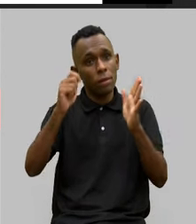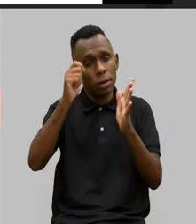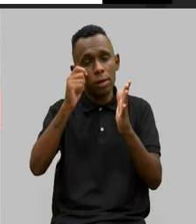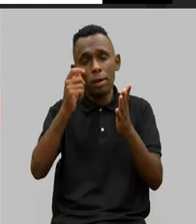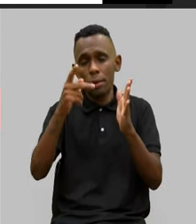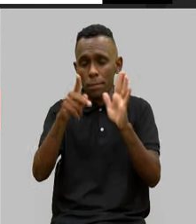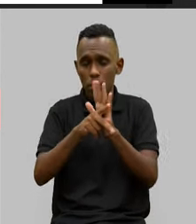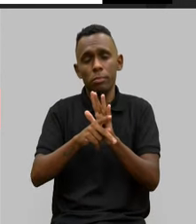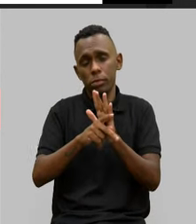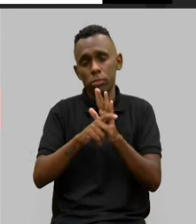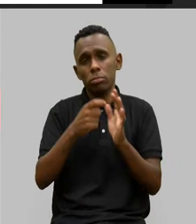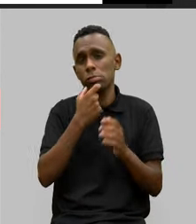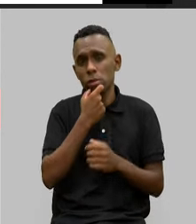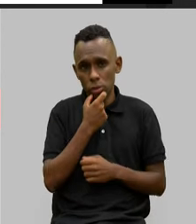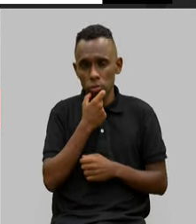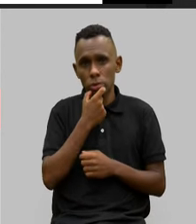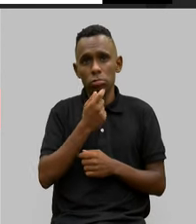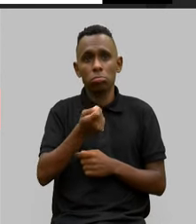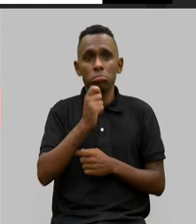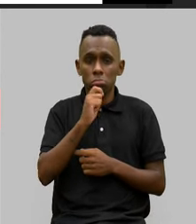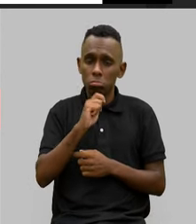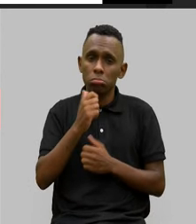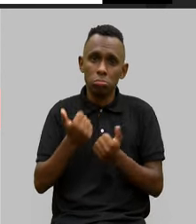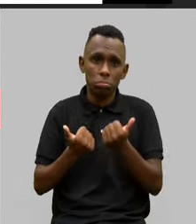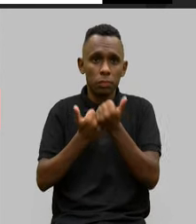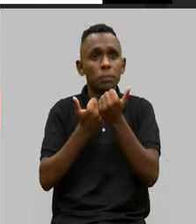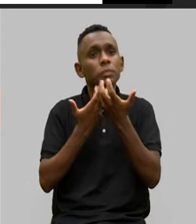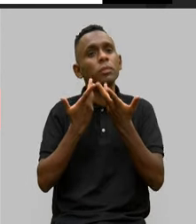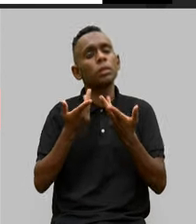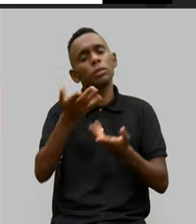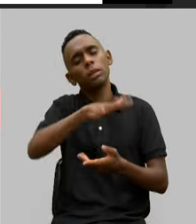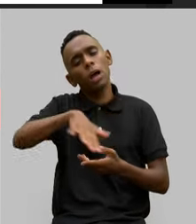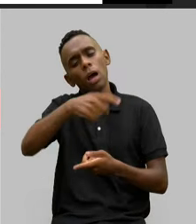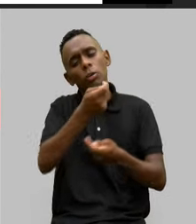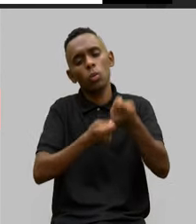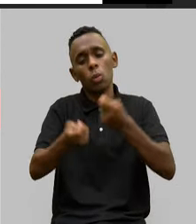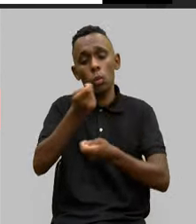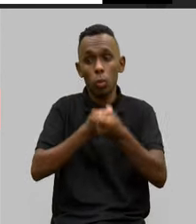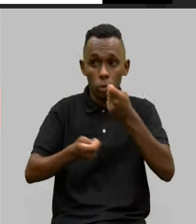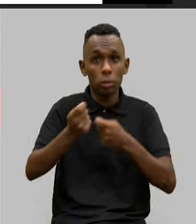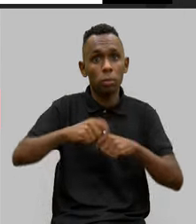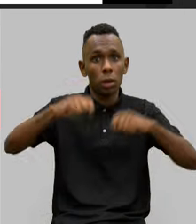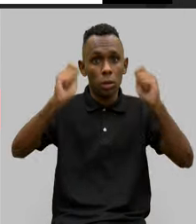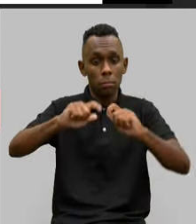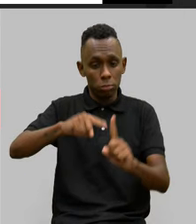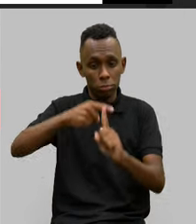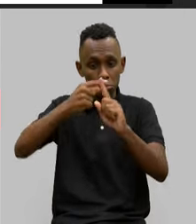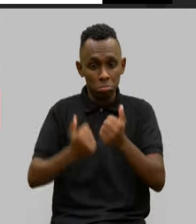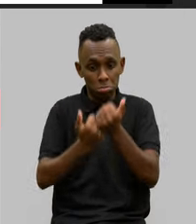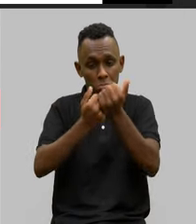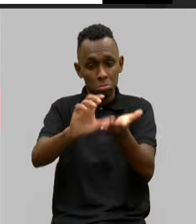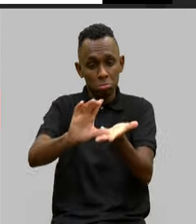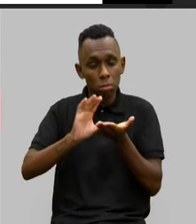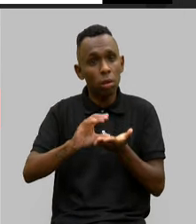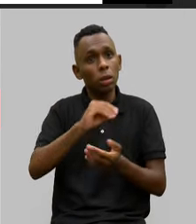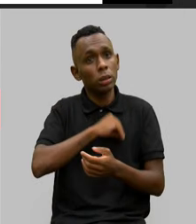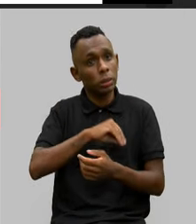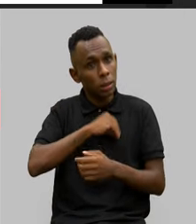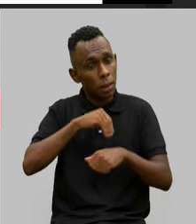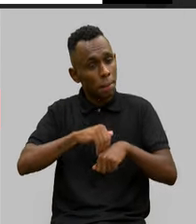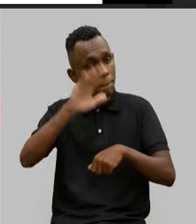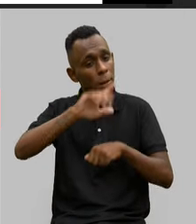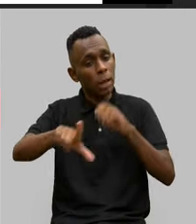Unidos fundamenta o seu apoio aí em argumentos econômicos inclusive potencial para aumento de receita associado à aplicação da Lei